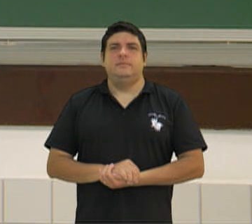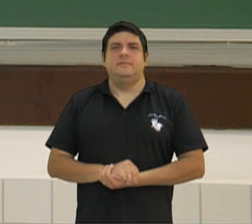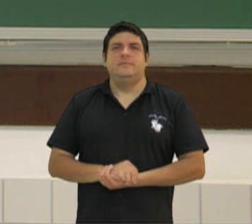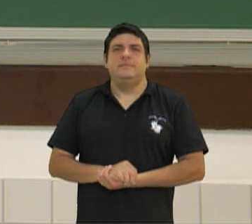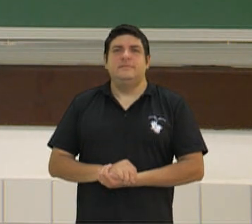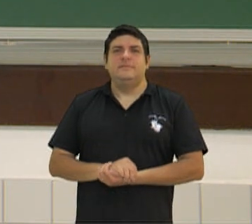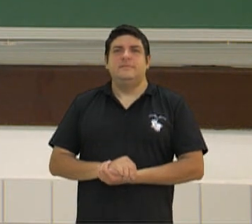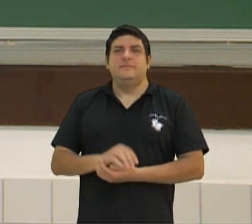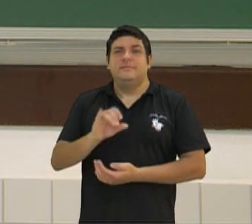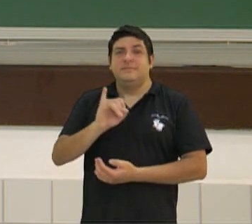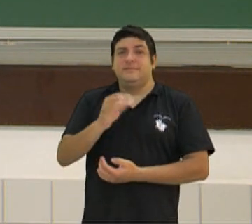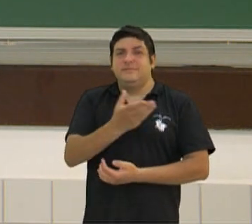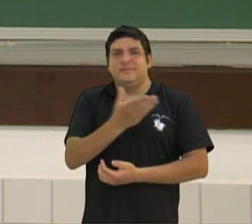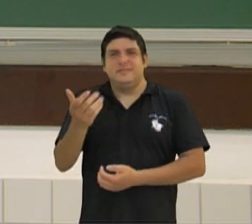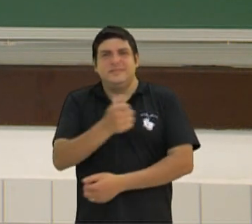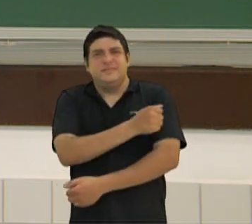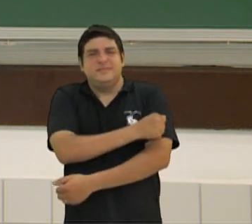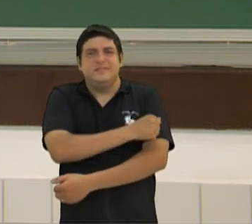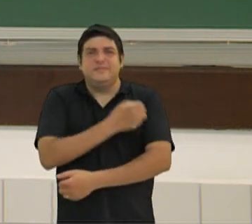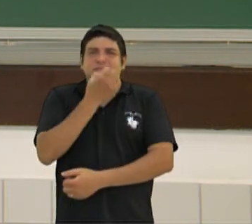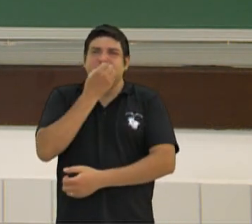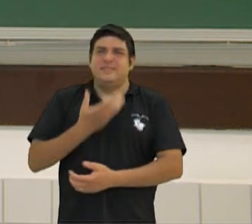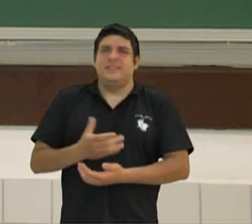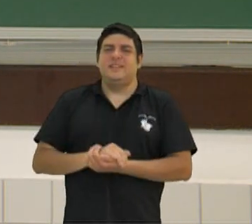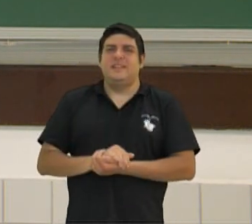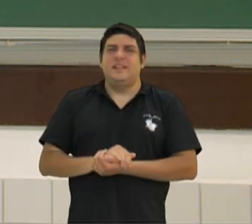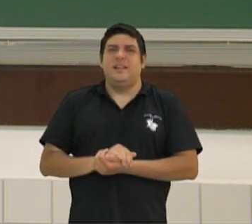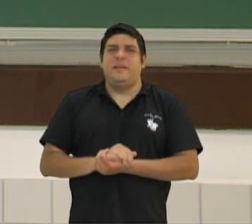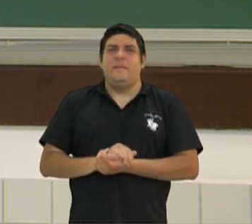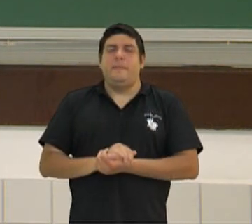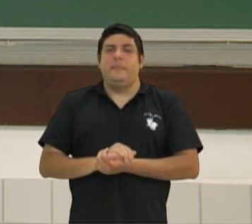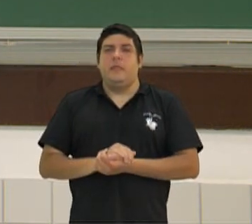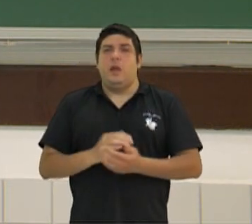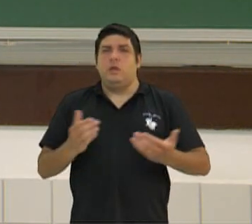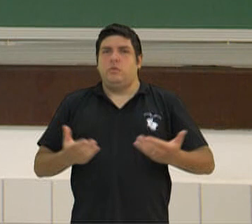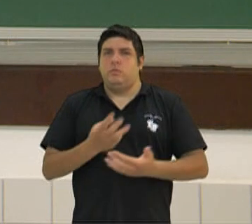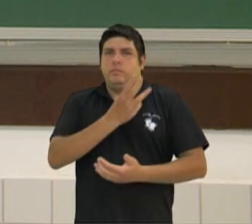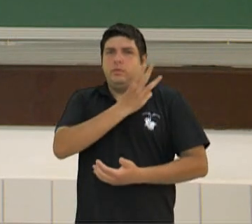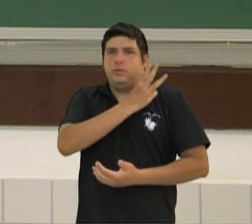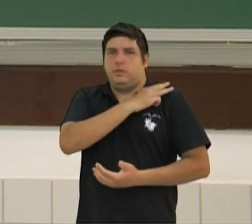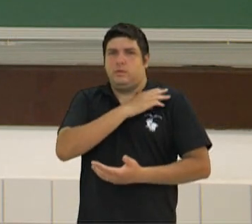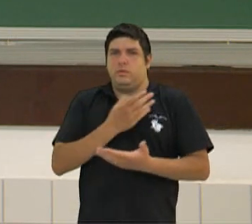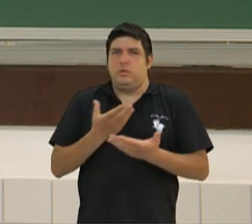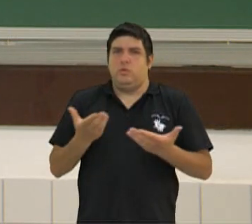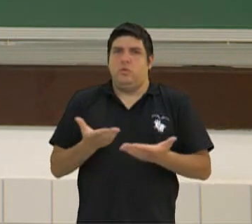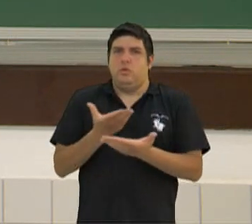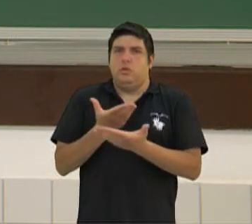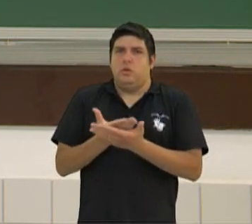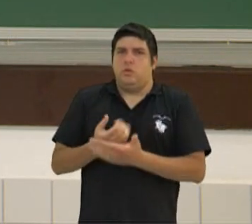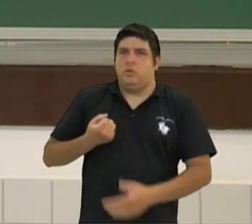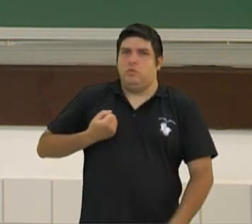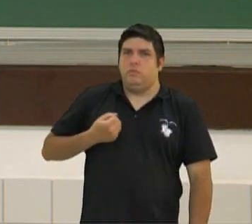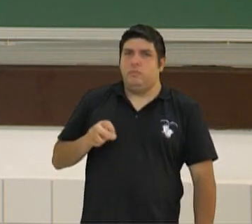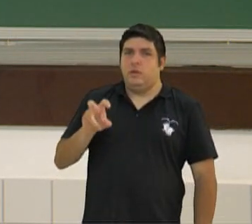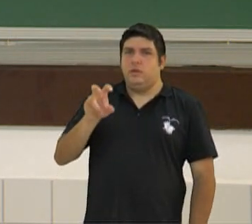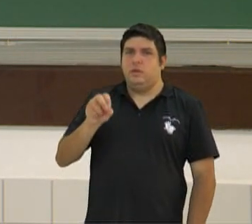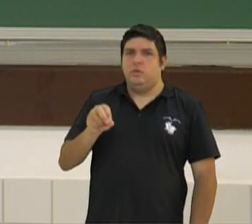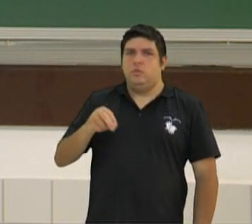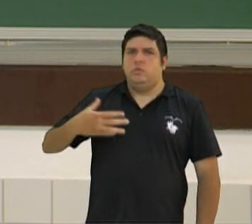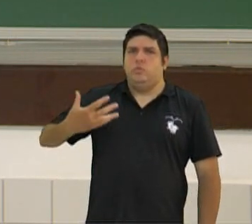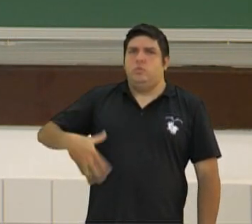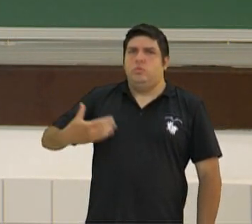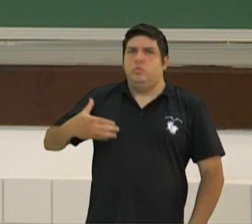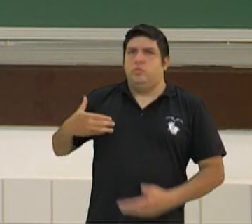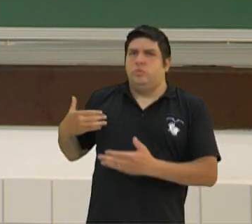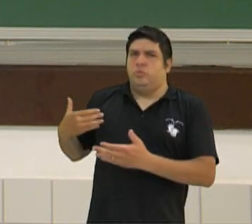Hello students, how are you? Tudo bem com vocês? Então, terceirão, vamos começar hoje a nossa aula de número 50, cara. Pensa bem, quanta coisa que a gente já fez até aqui,